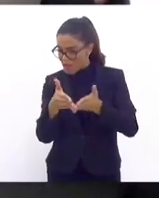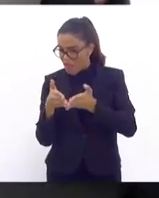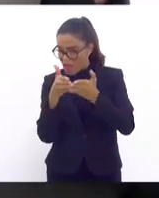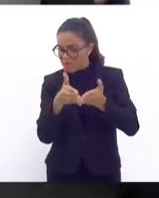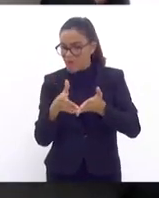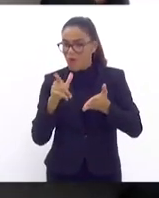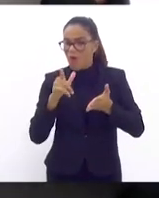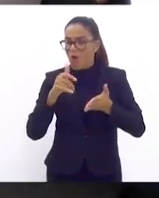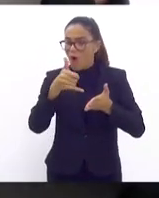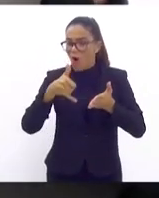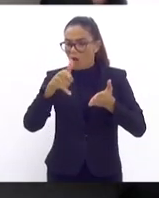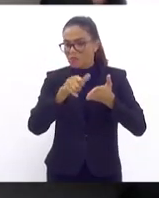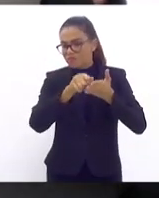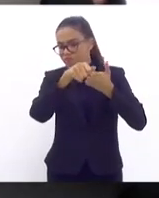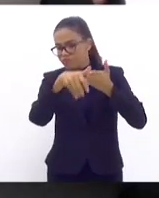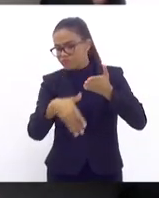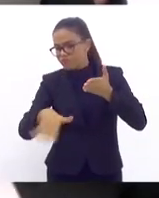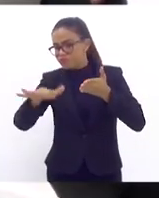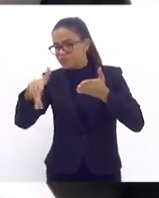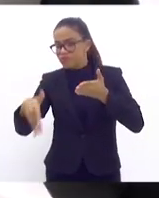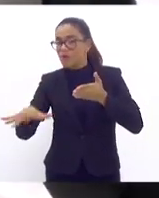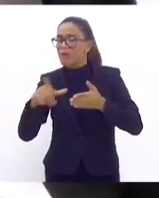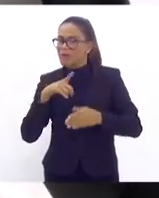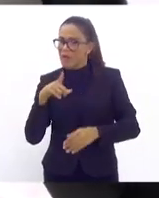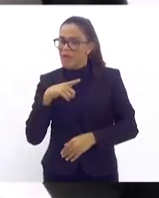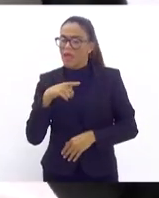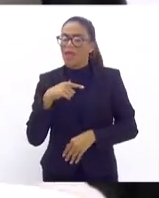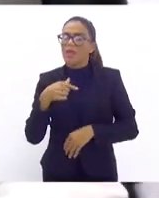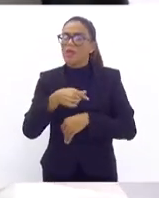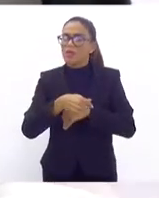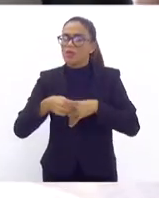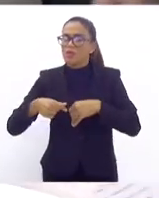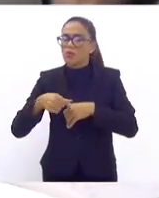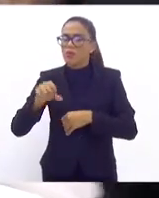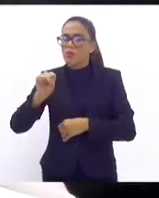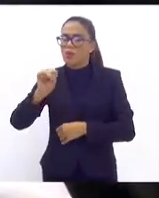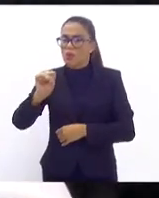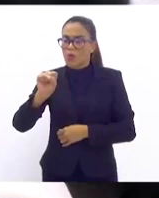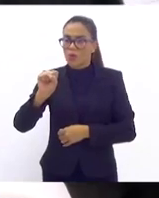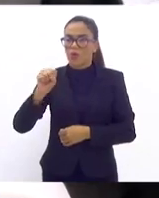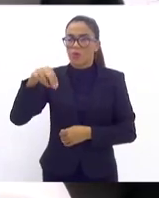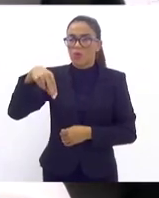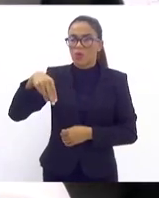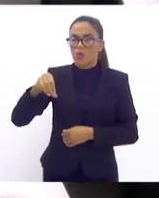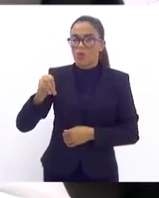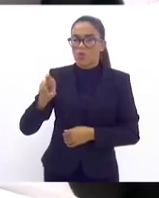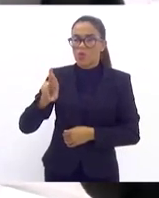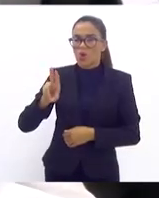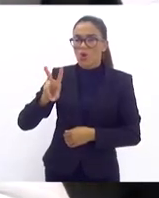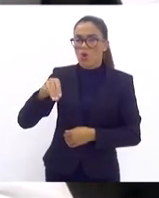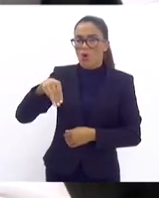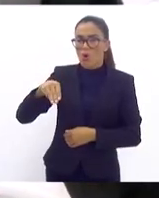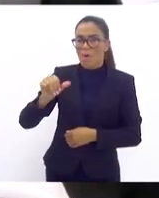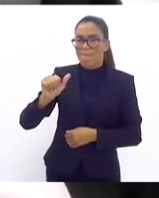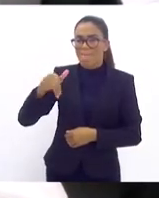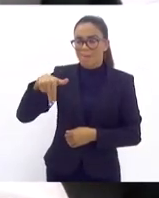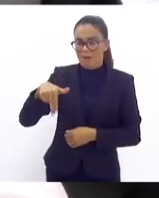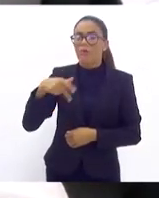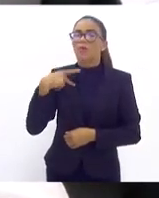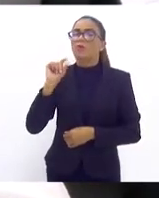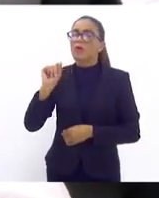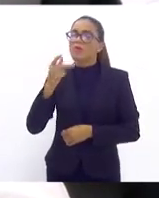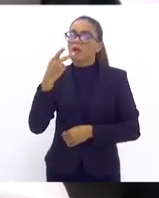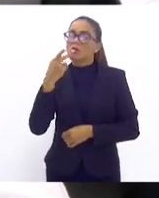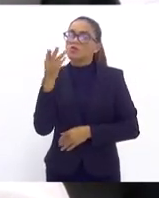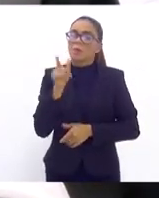existe a norma número 8, que fala das operações de cerco preventivo. Então, é só para que a